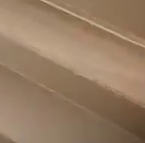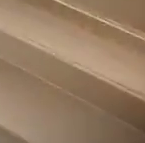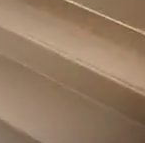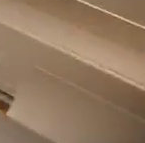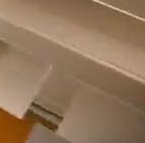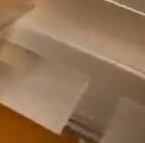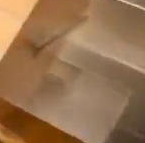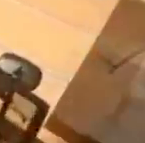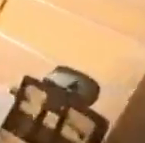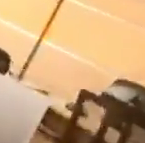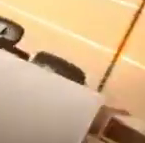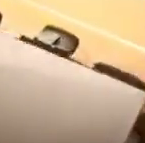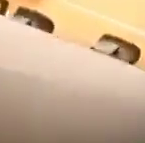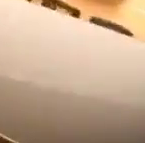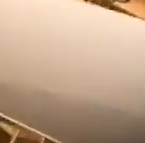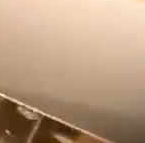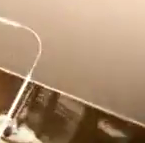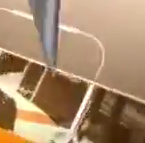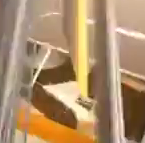e